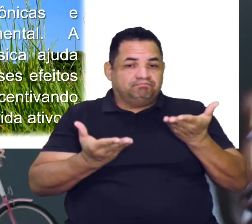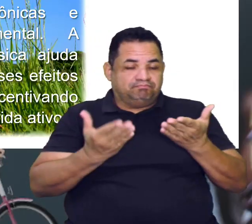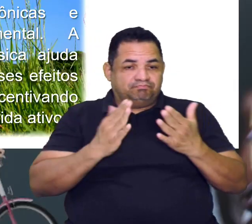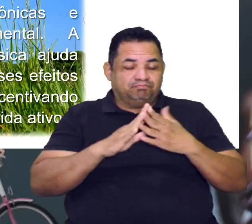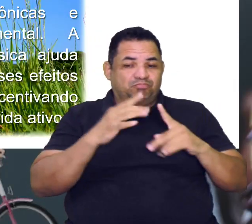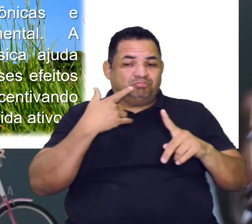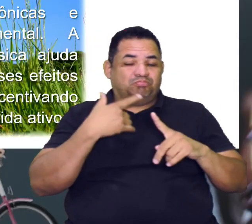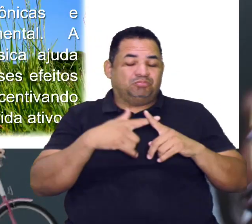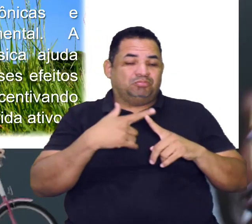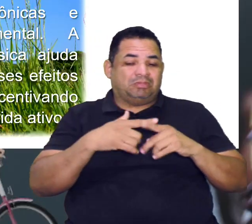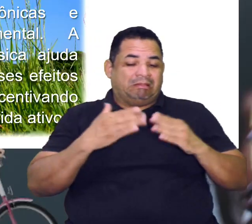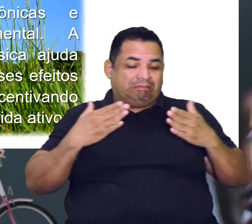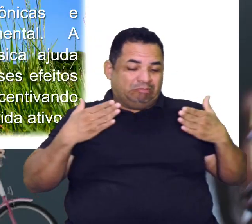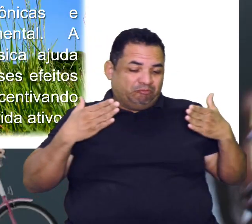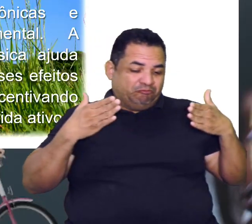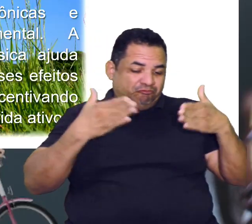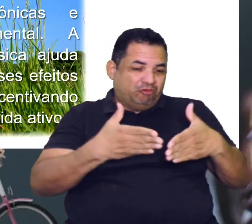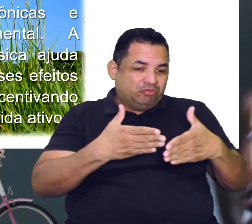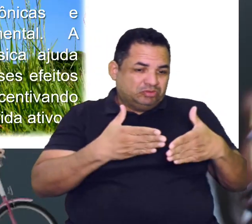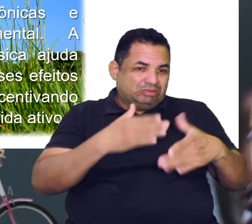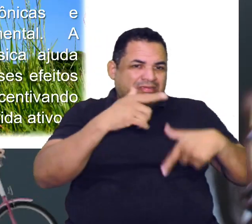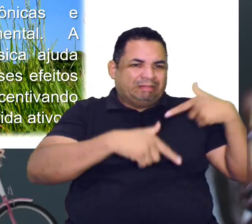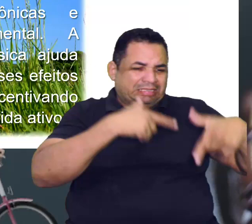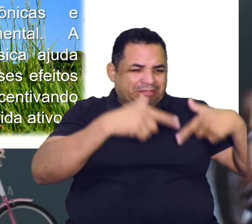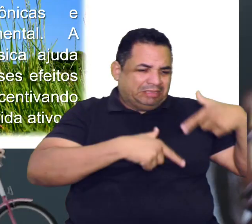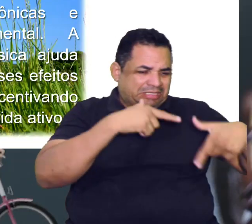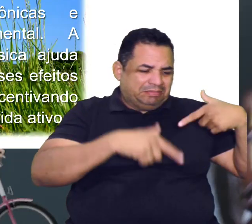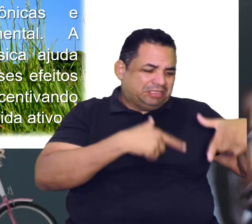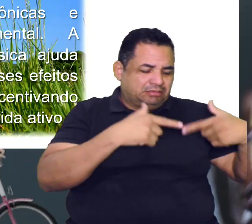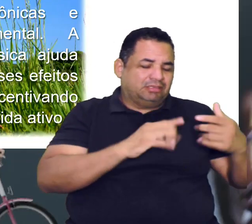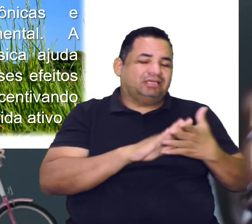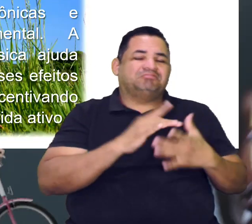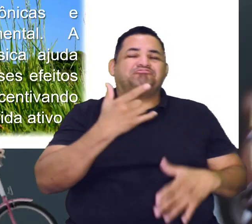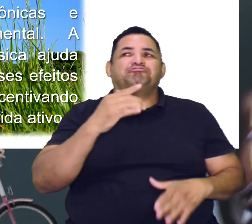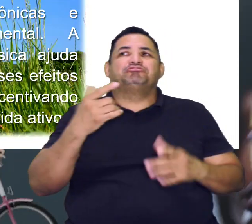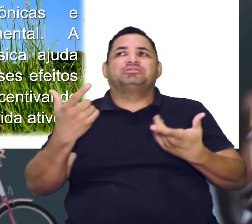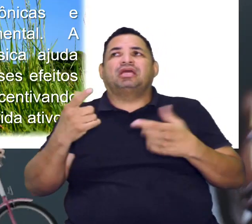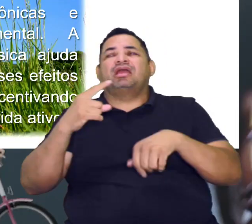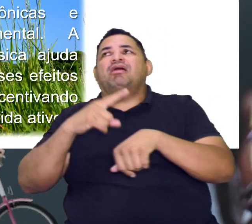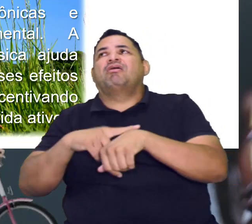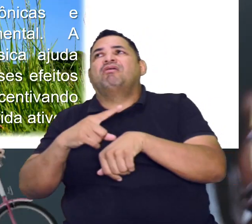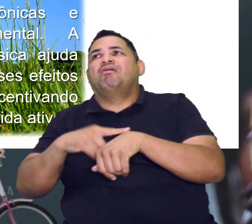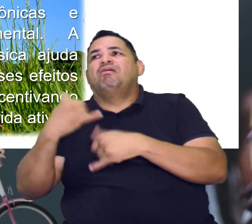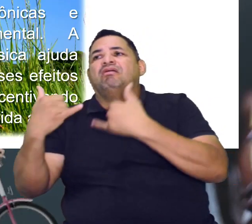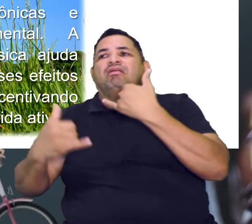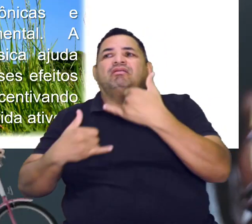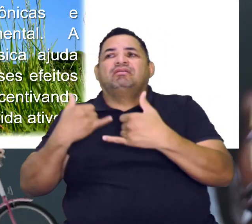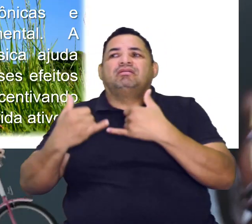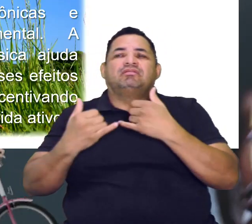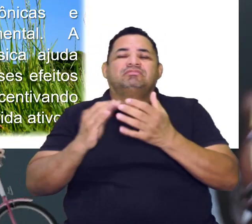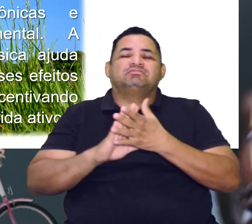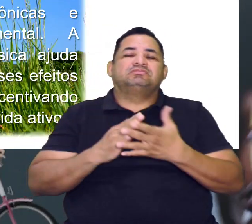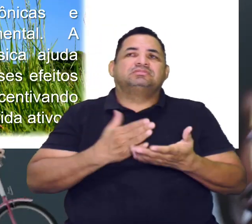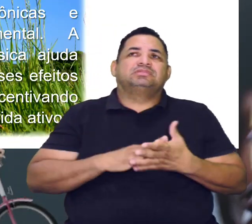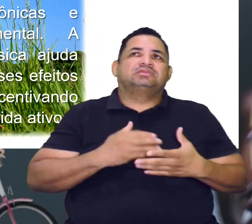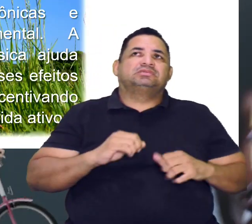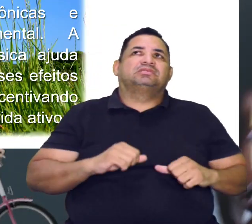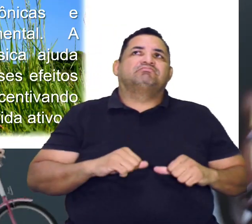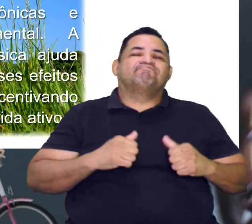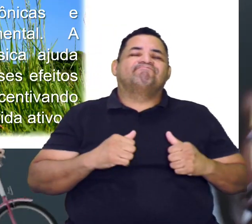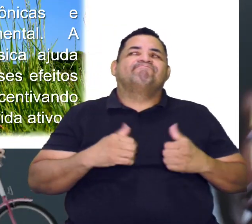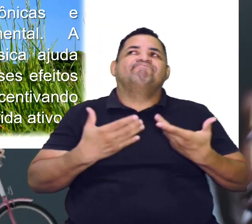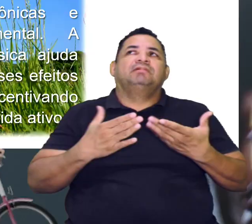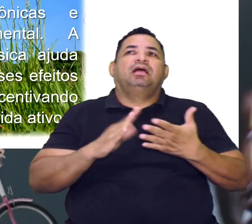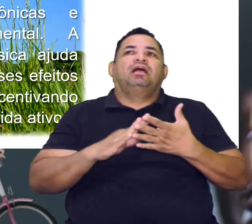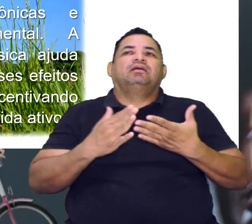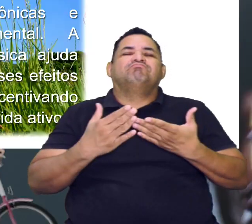foco apenas no trabalho, quando eu não tenho aí esses momentos de lazer, esses momentos de autoconhecimento, né,